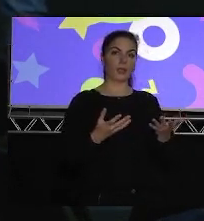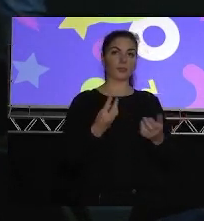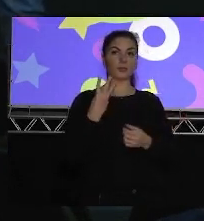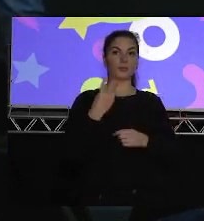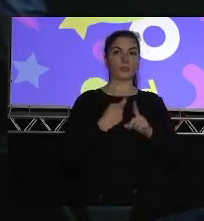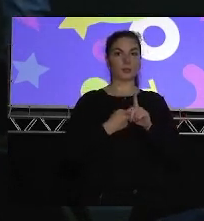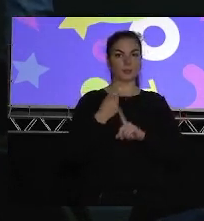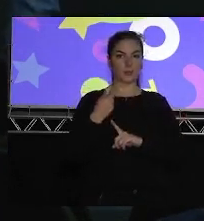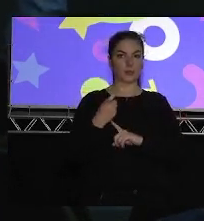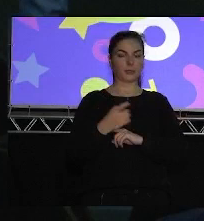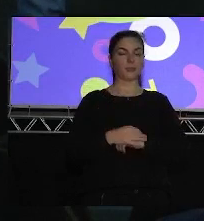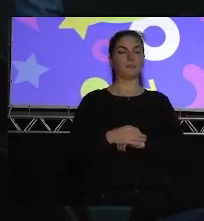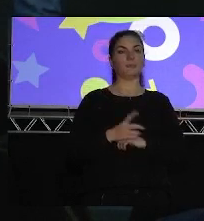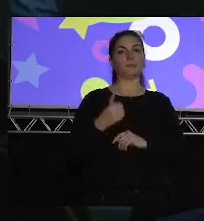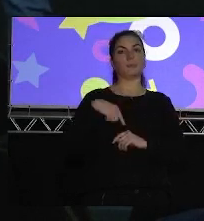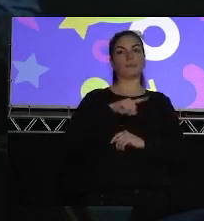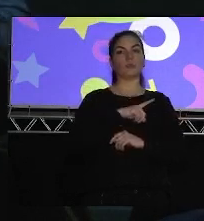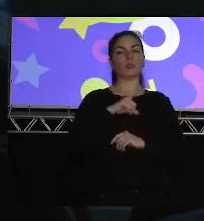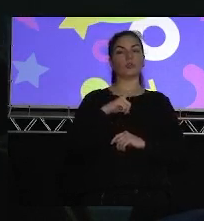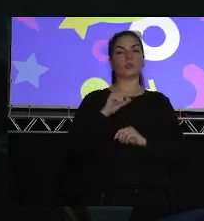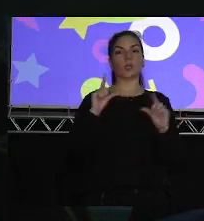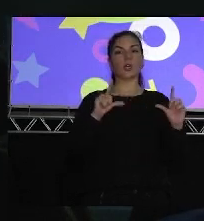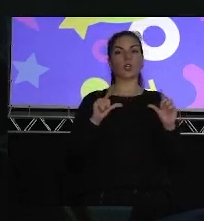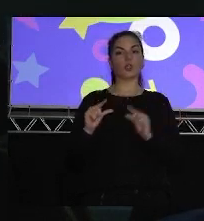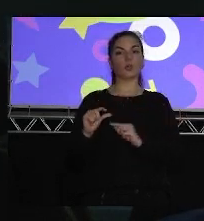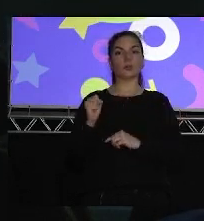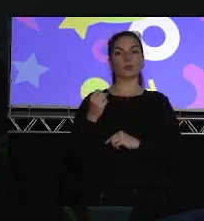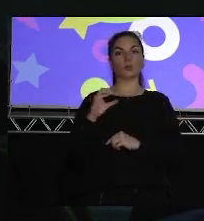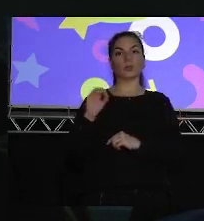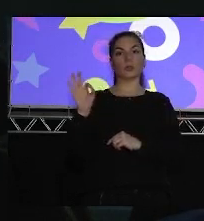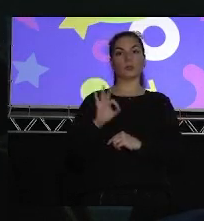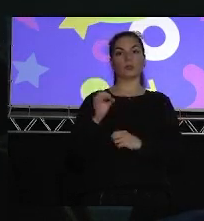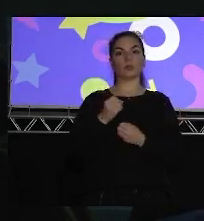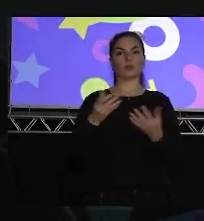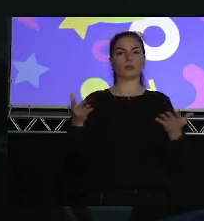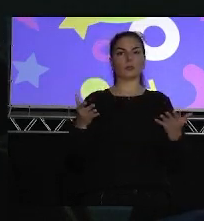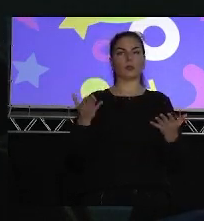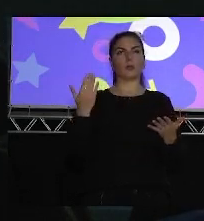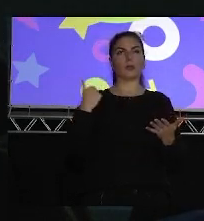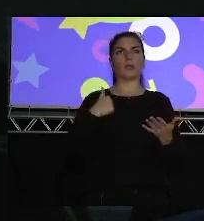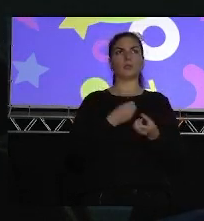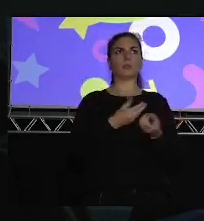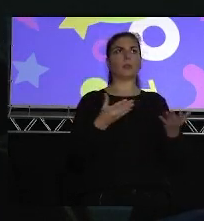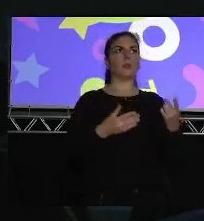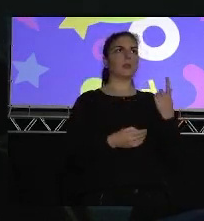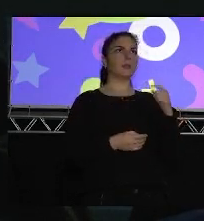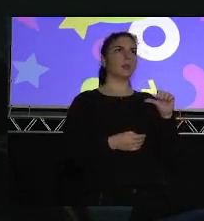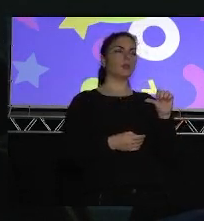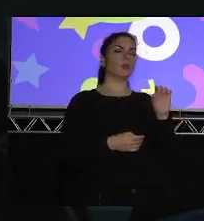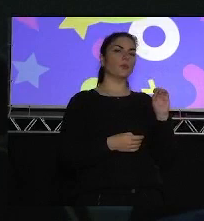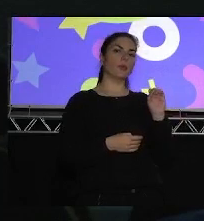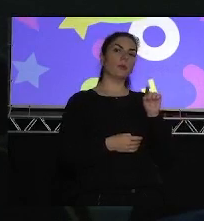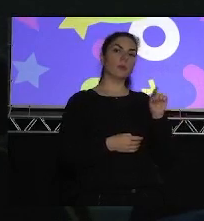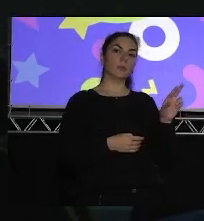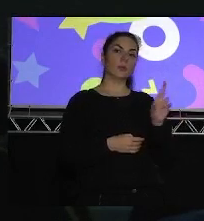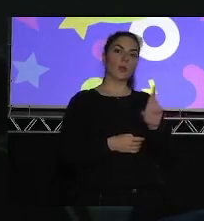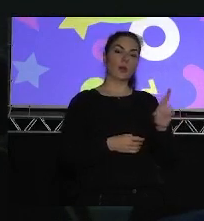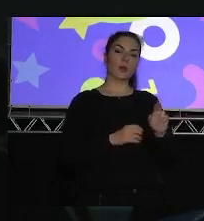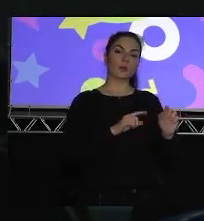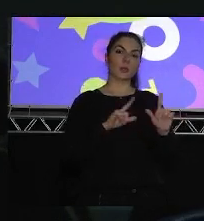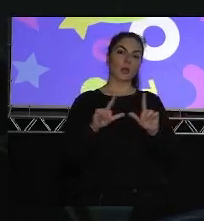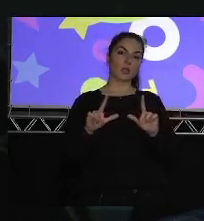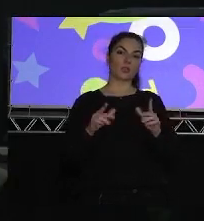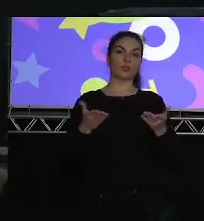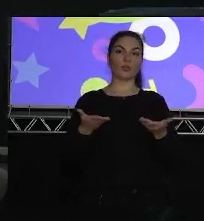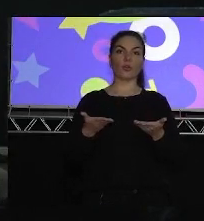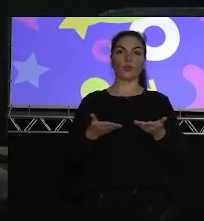meses. Gente, nós reduzimos 80% do custo de entrega. Antes custava por entrega R$ 190 mil cada dashboard.